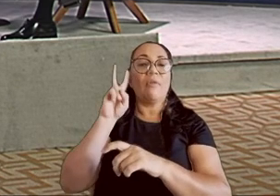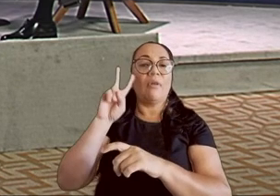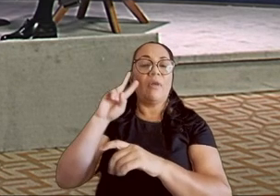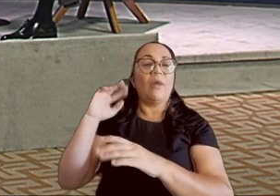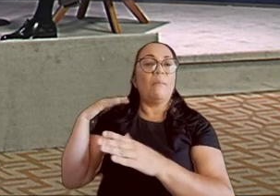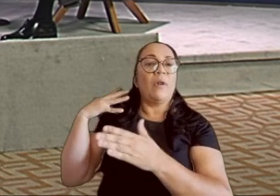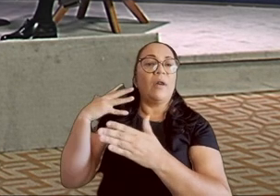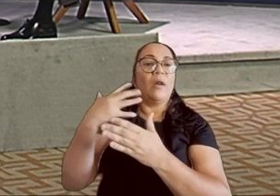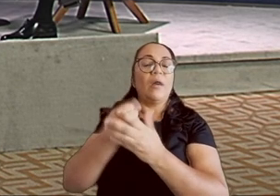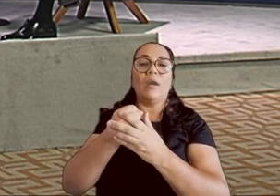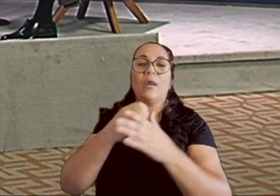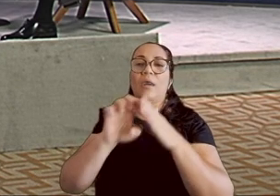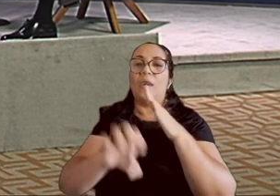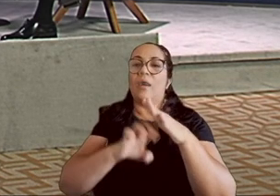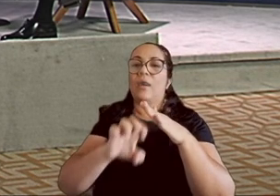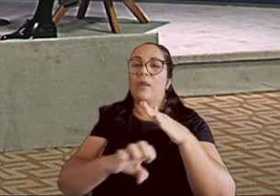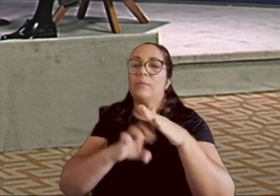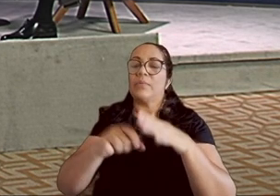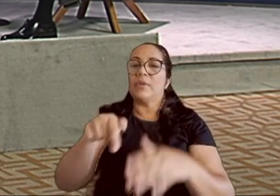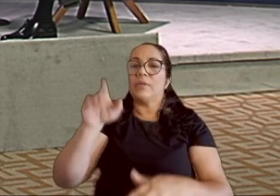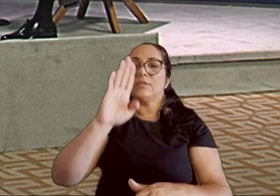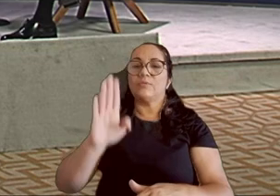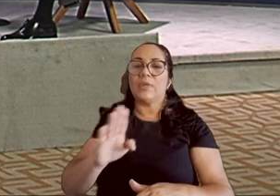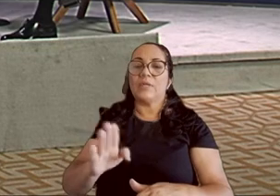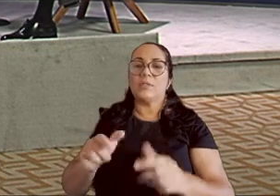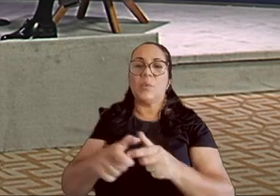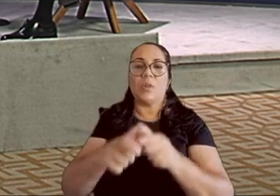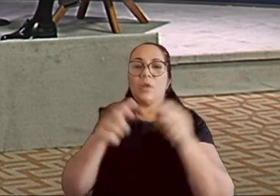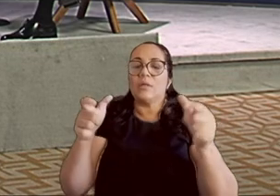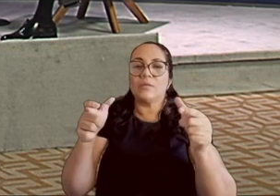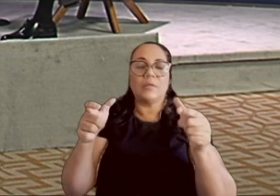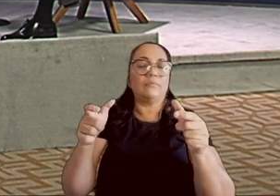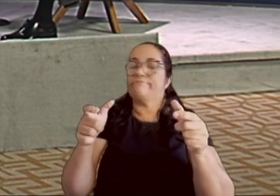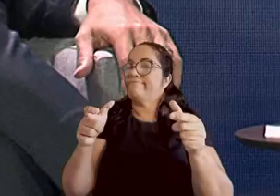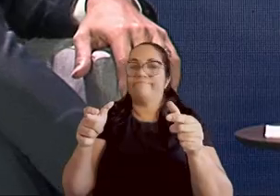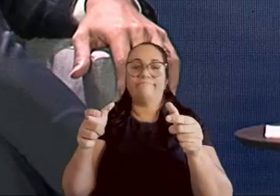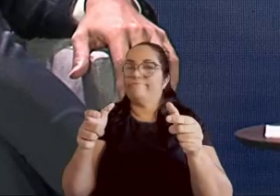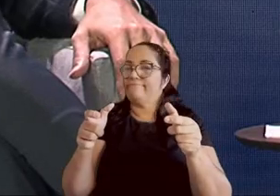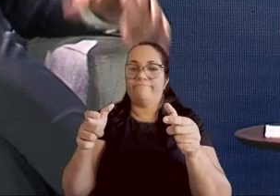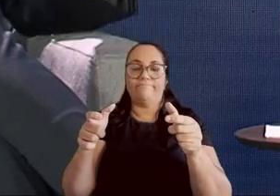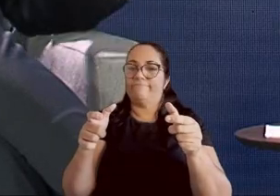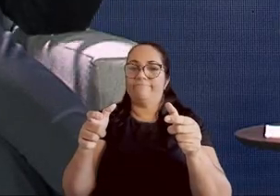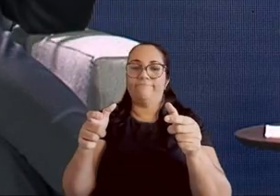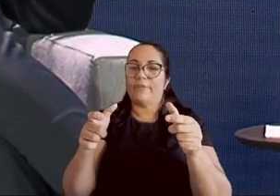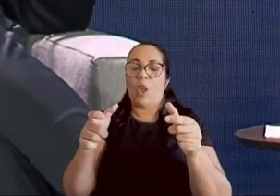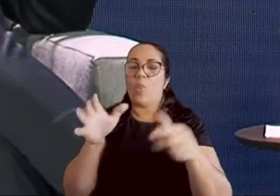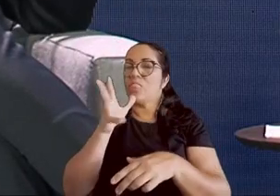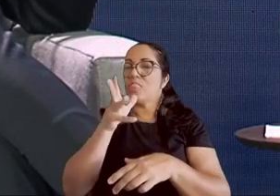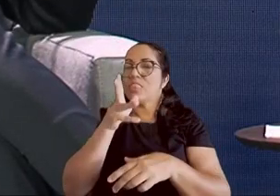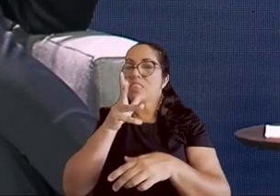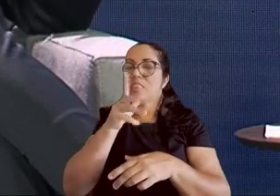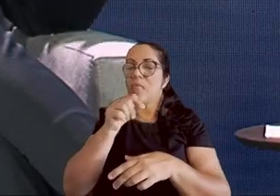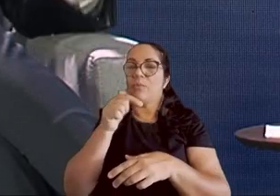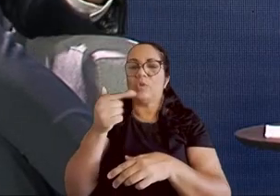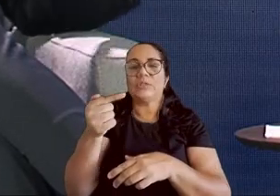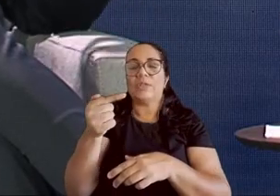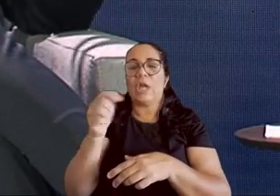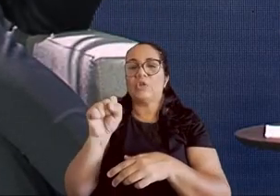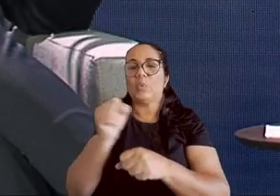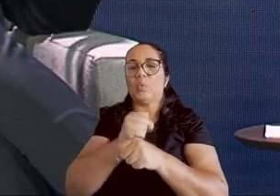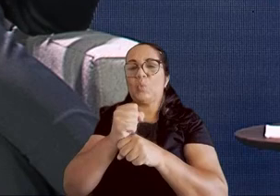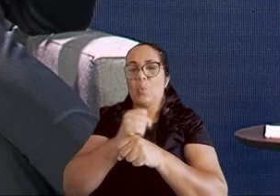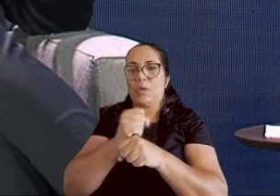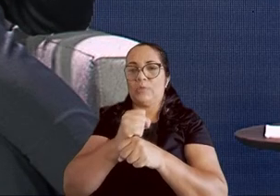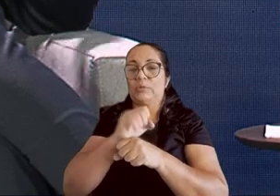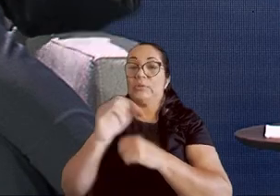que no Brasil não viveu uma exuberância de crescimento a gente mais ou menos recuperou alguma coisa ao longo dos últimos seis sete anos né então Diferentemente do resto do mundo a gente não viveu um momento